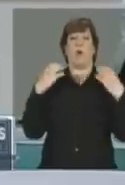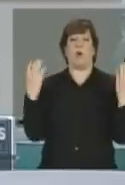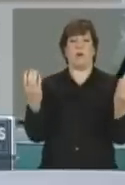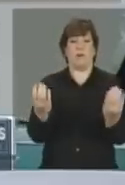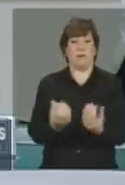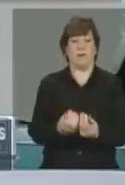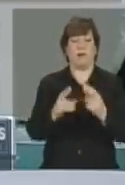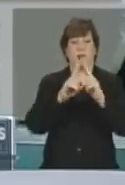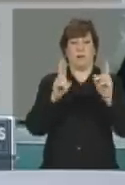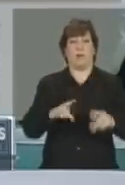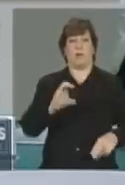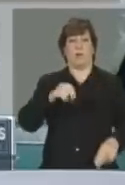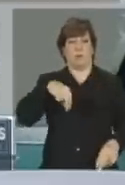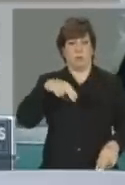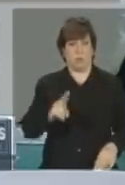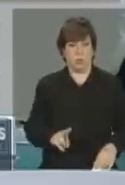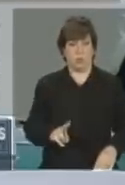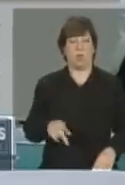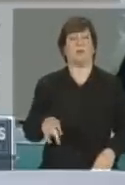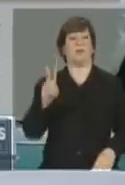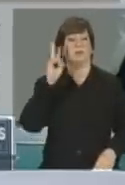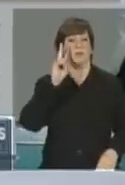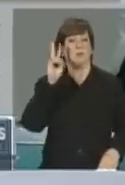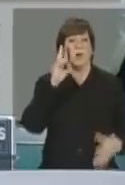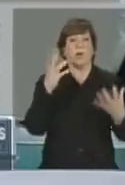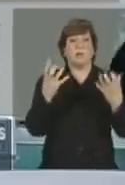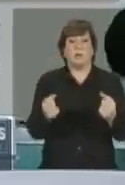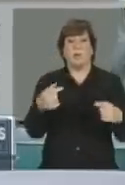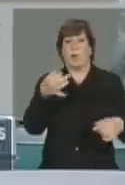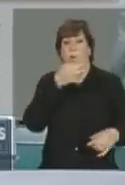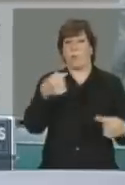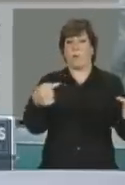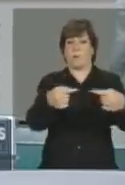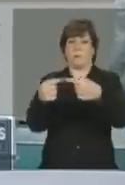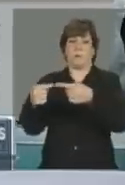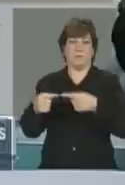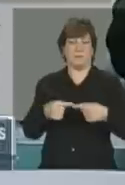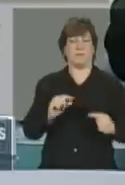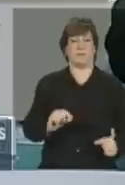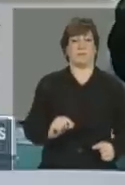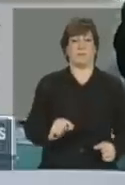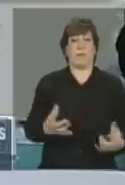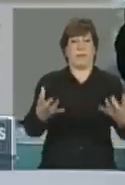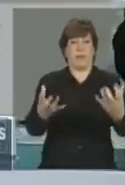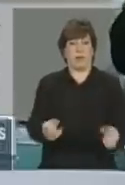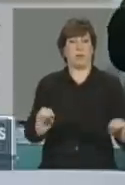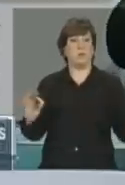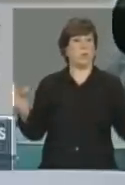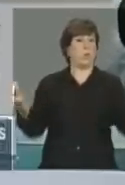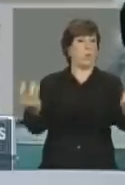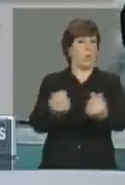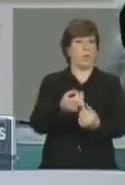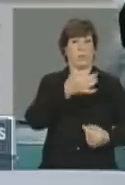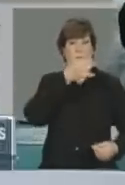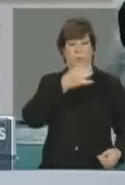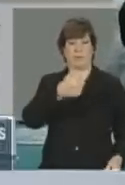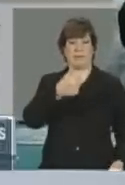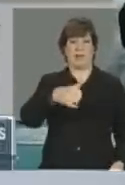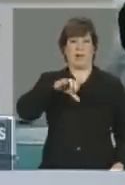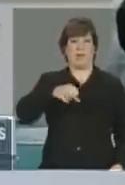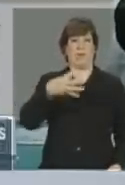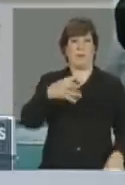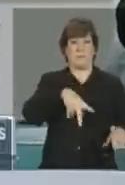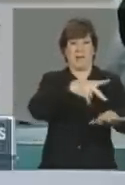ela parte do princípio de consenso. E, para você acolher todas as teses de 194